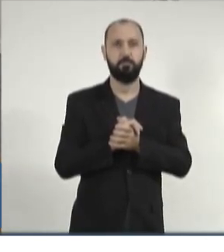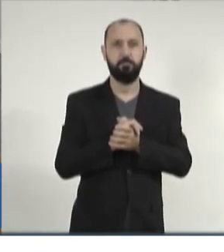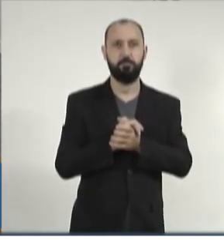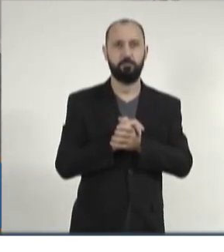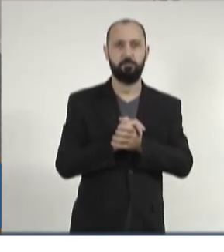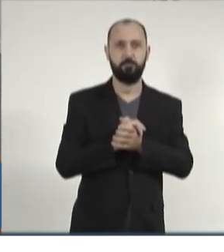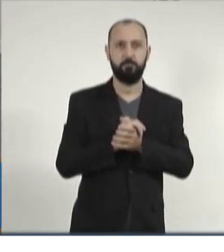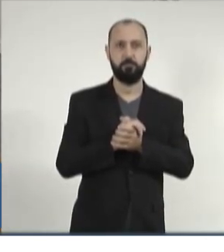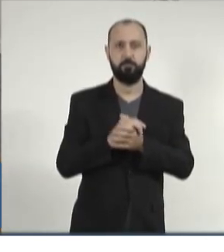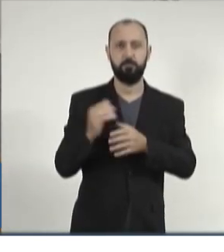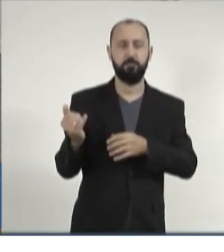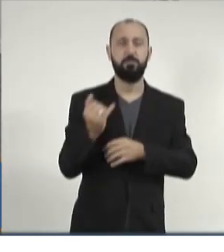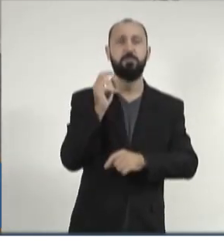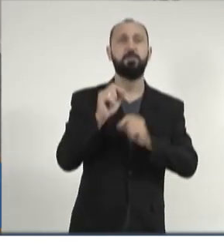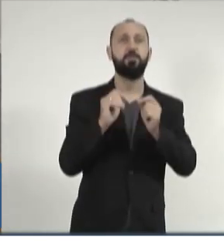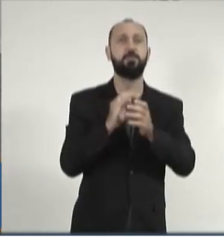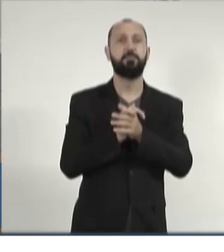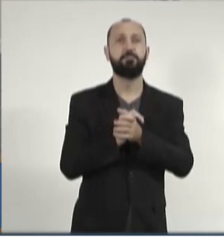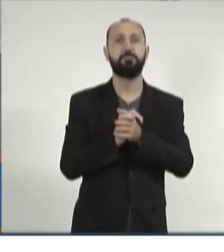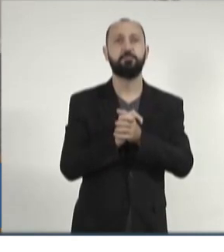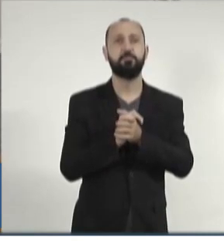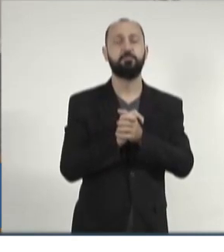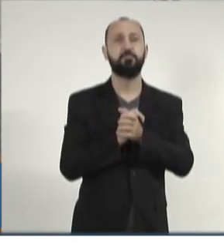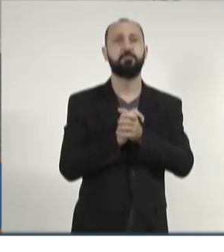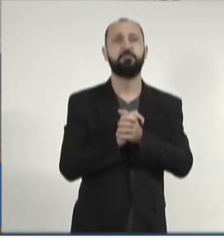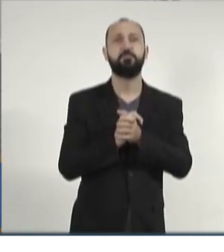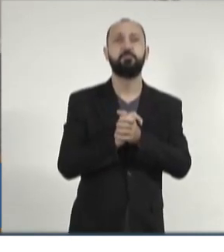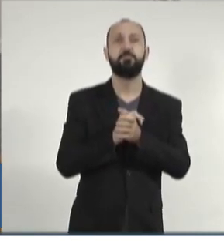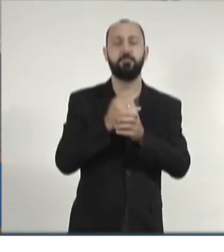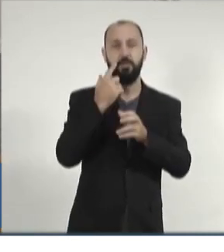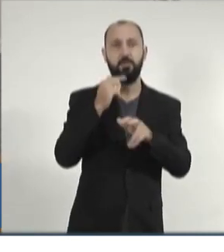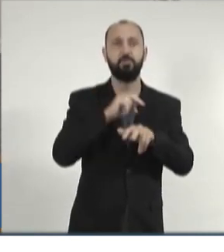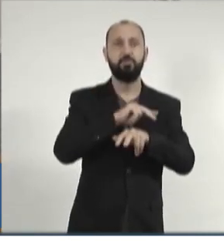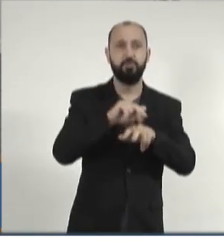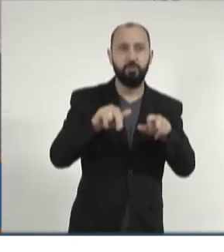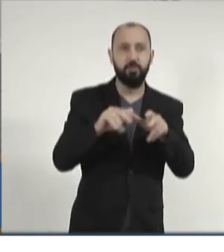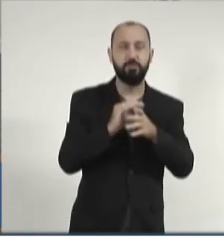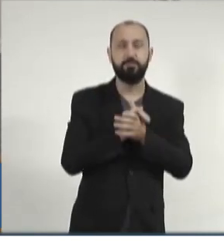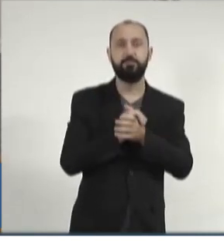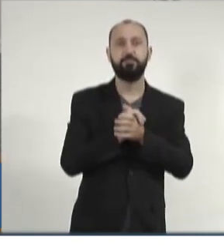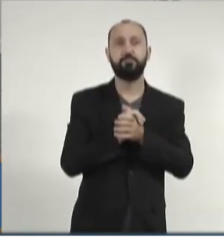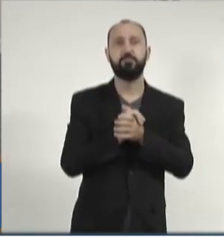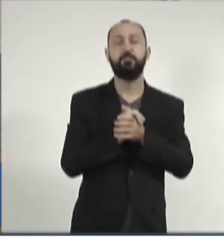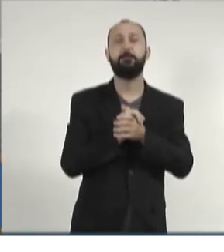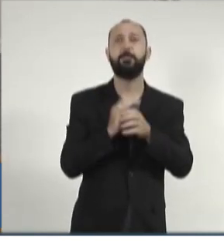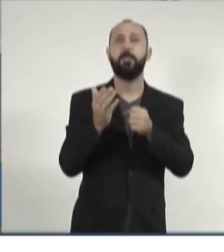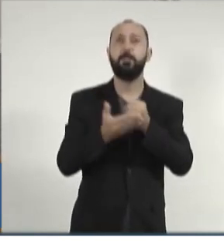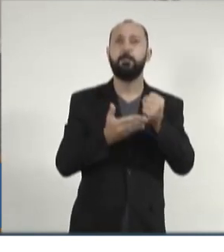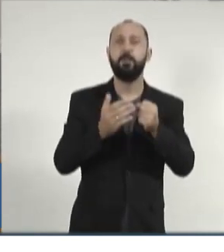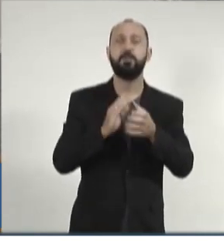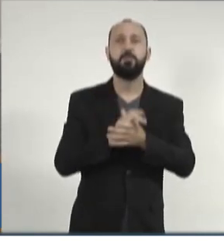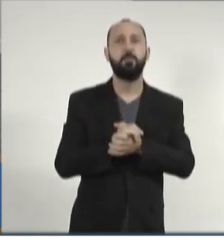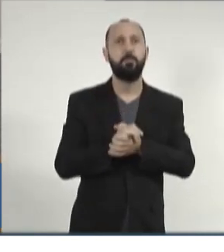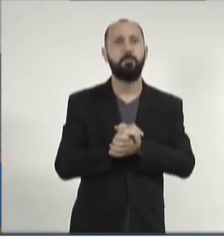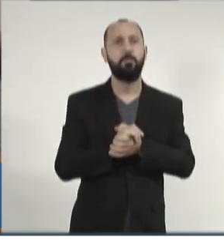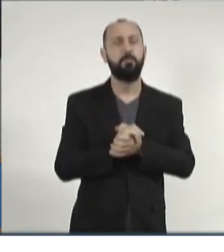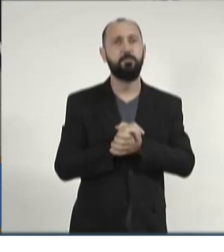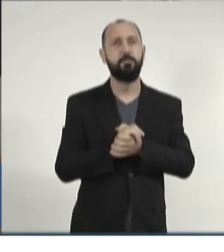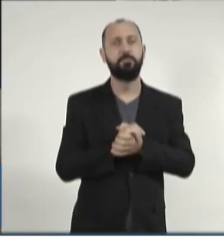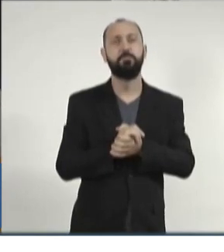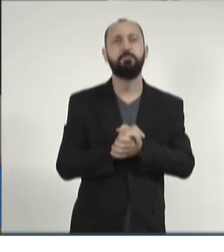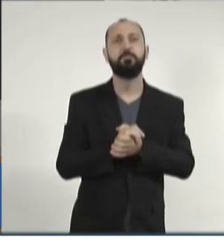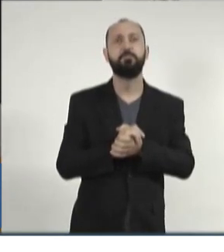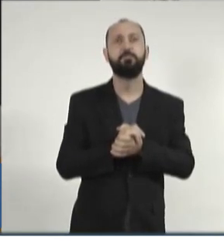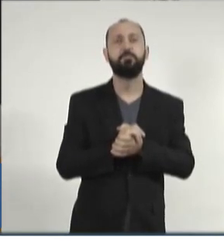bem importante, isso, que é gênero. É uma violência baseada no gênero.